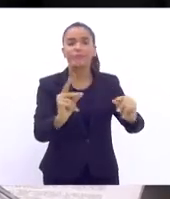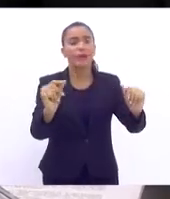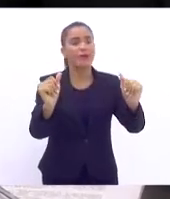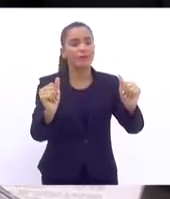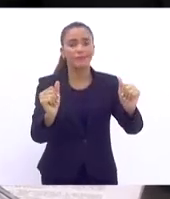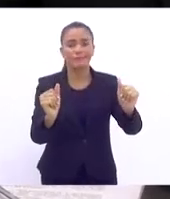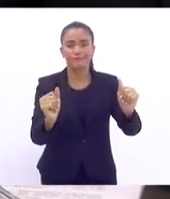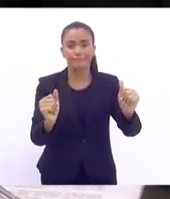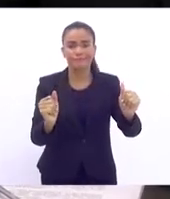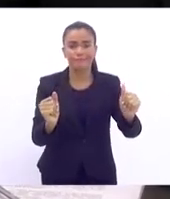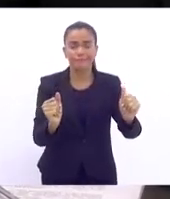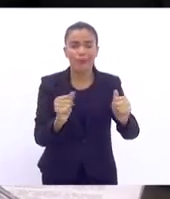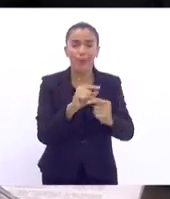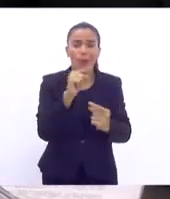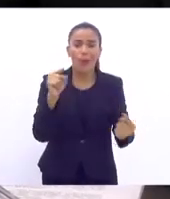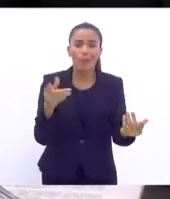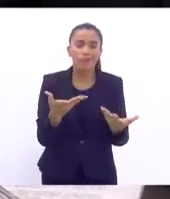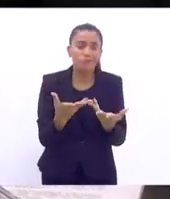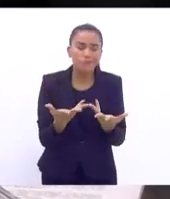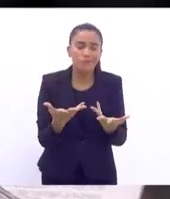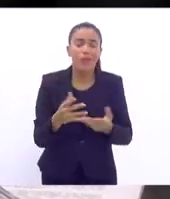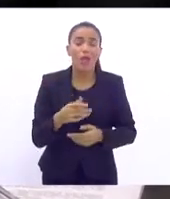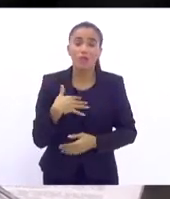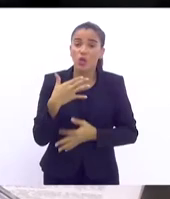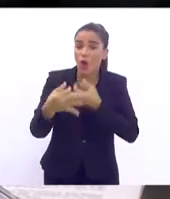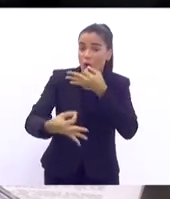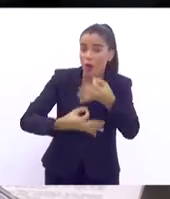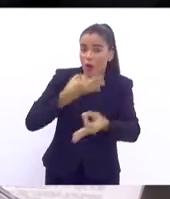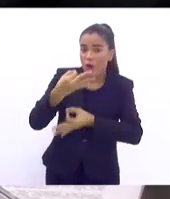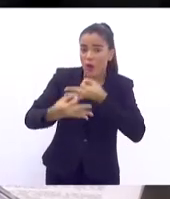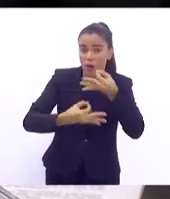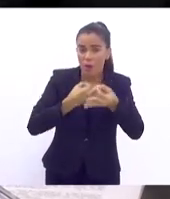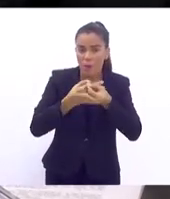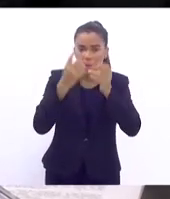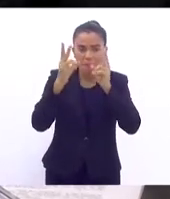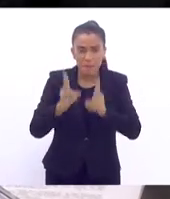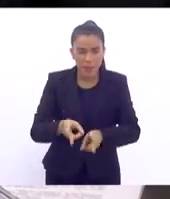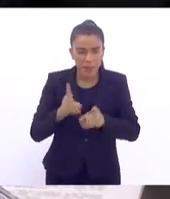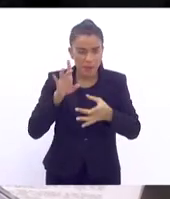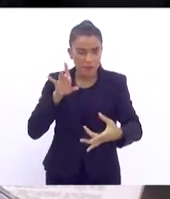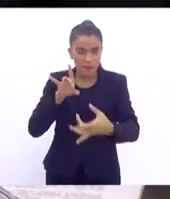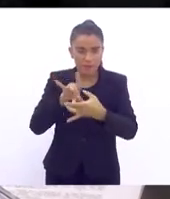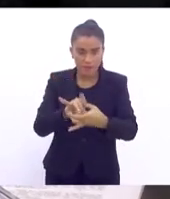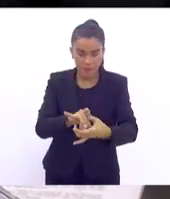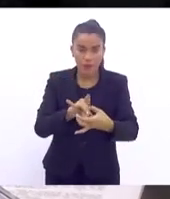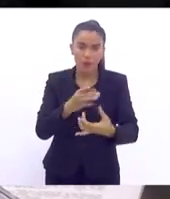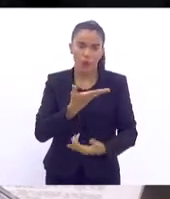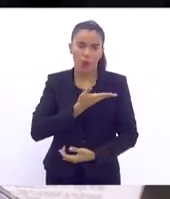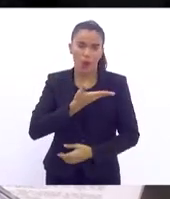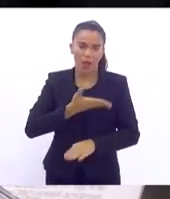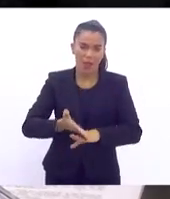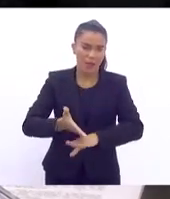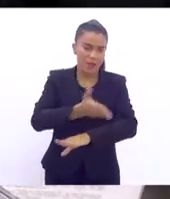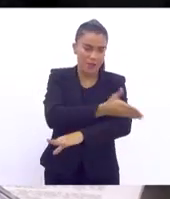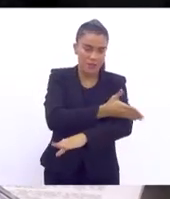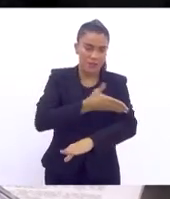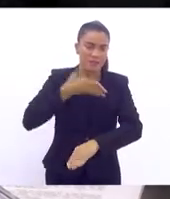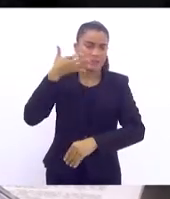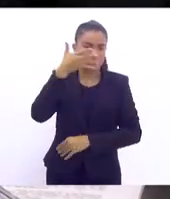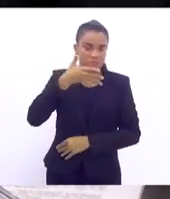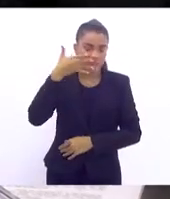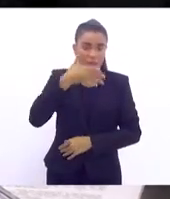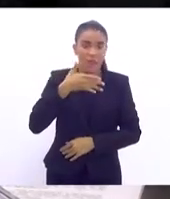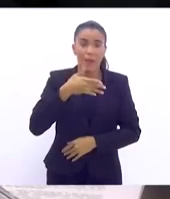objeto eu queria só fazer uma sugestão aqui no mesmo espírito dos colegas que me antecederam em relação ao